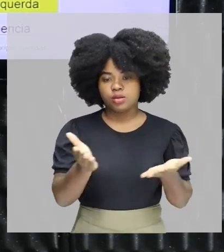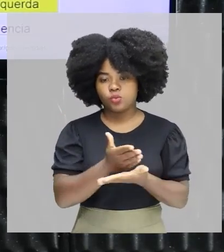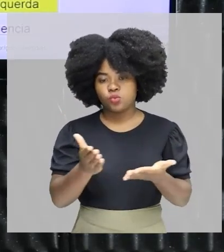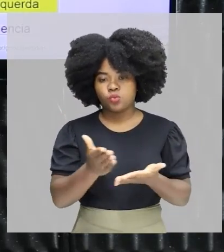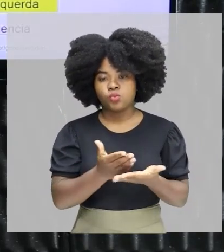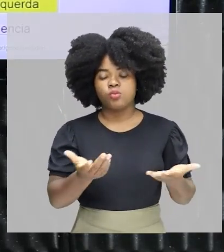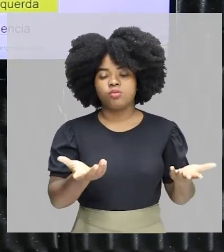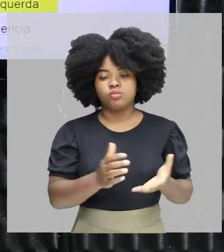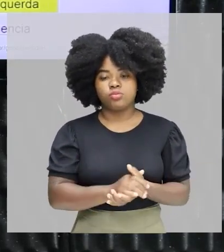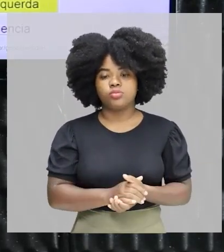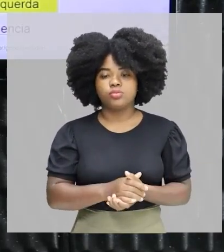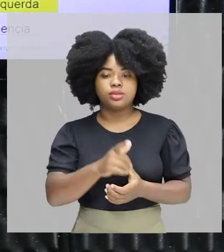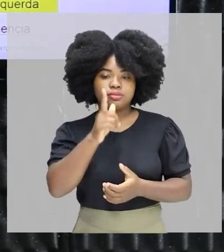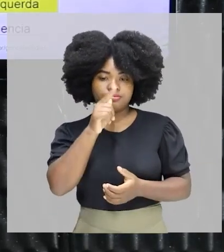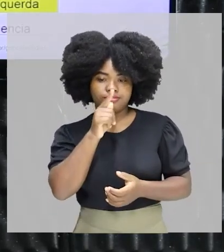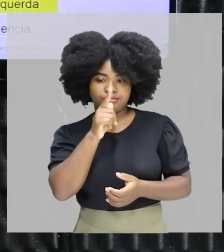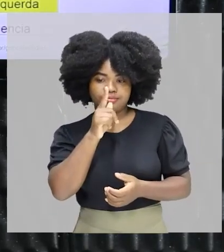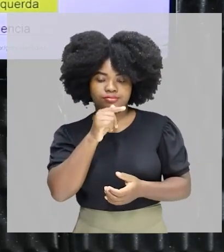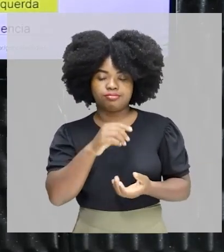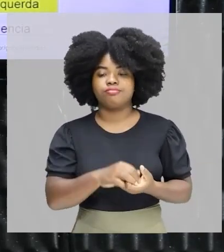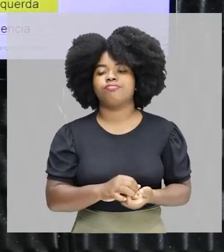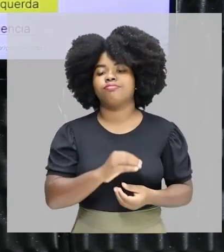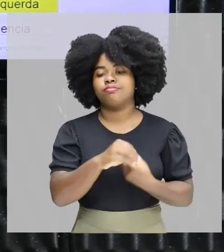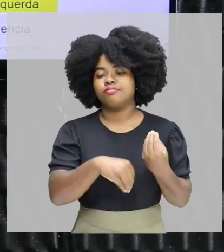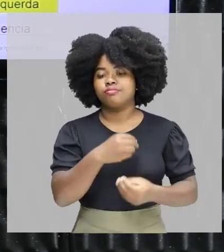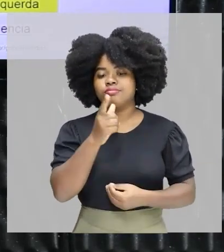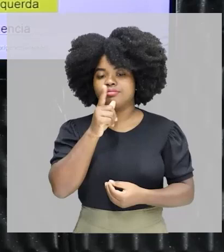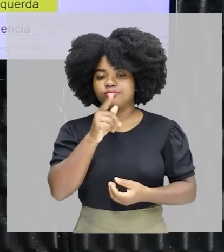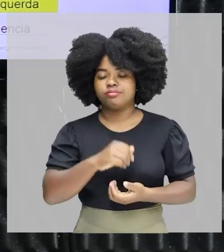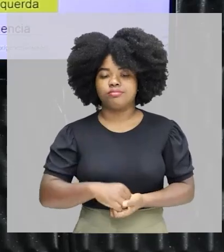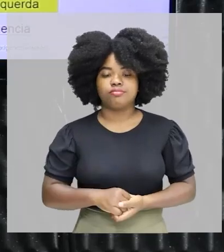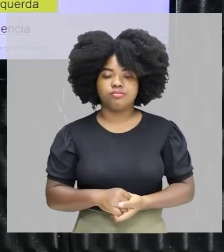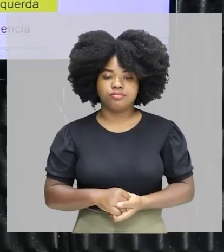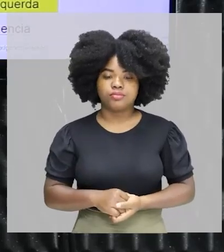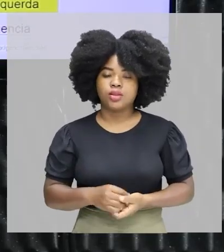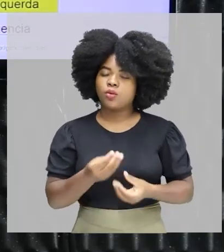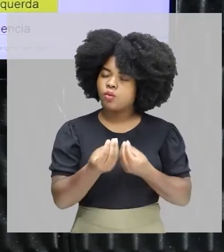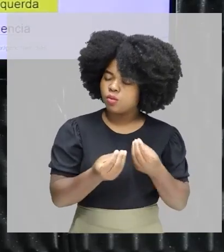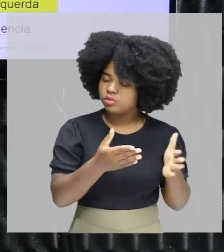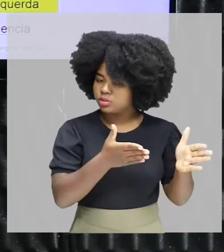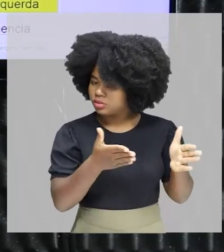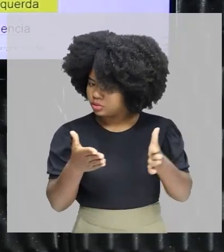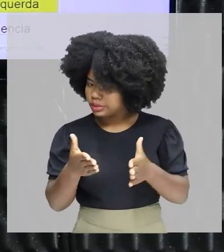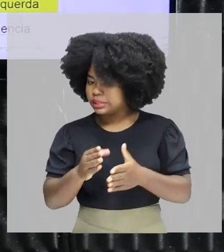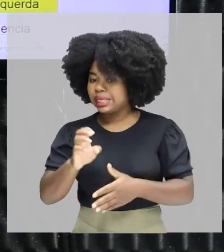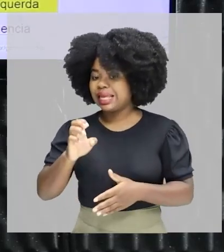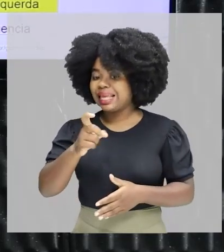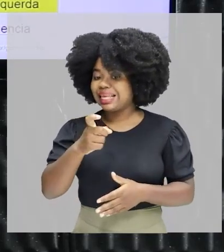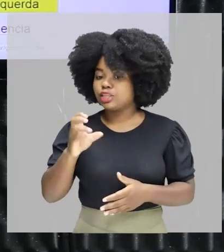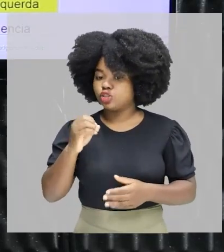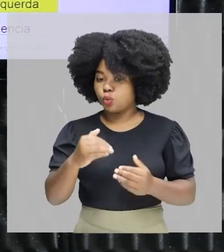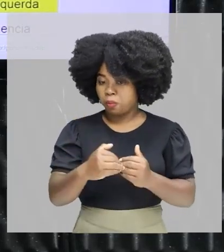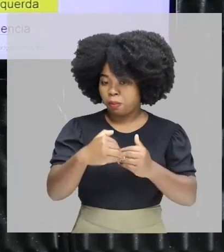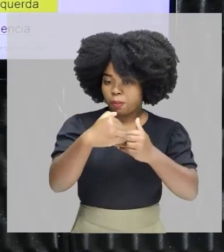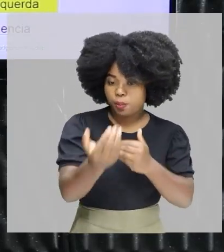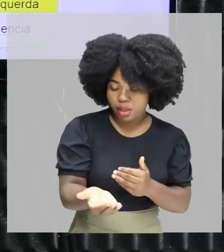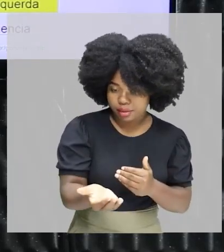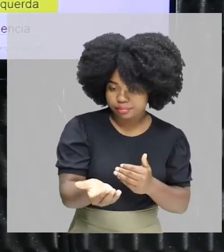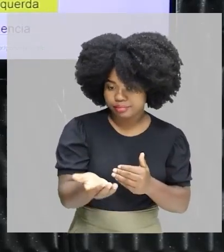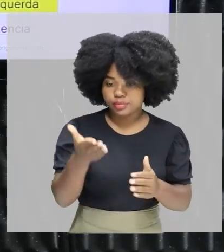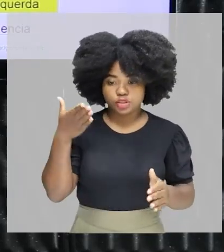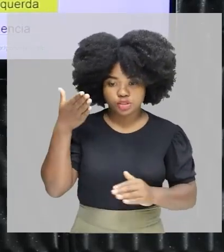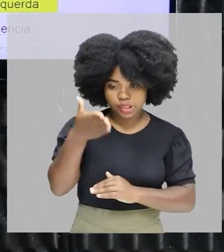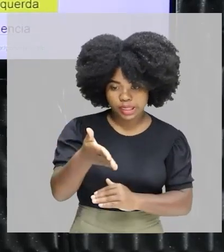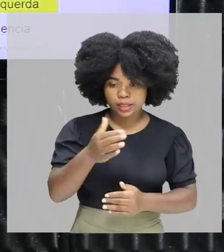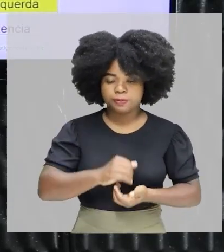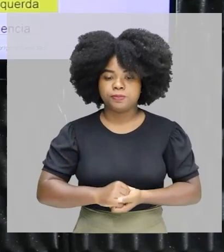de água, tudo bem? Bom, como esse processo é um processo exotérmico no sentido